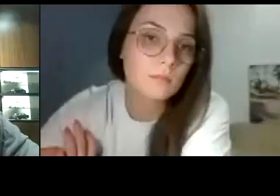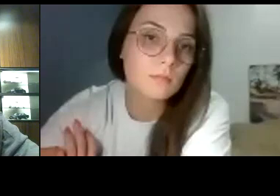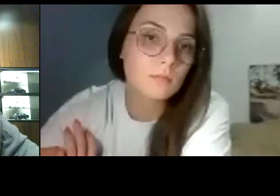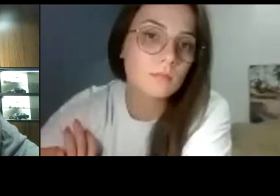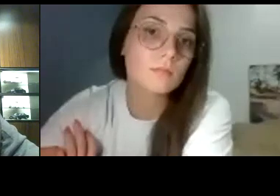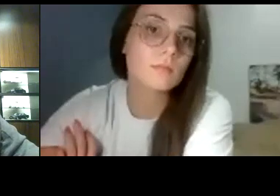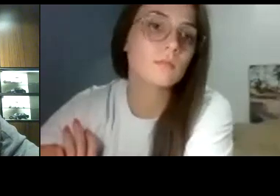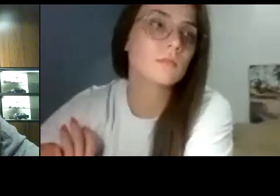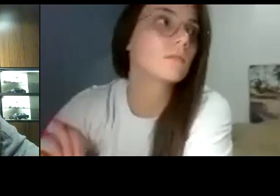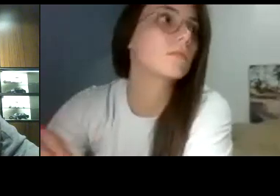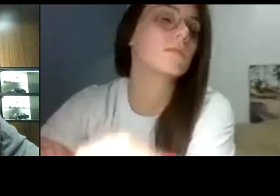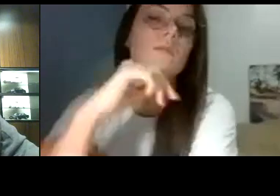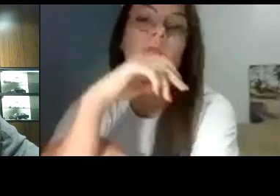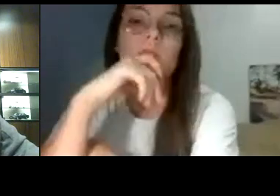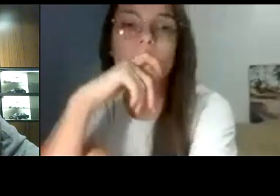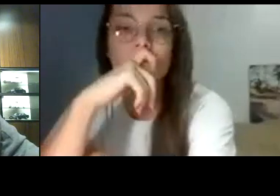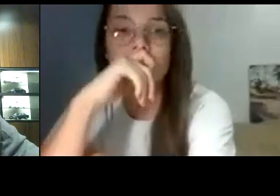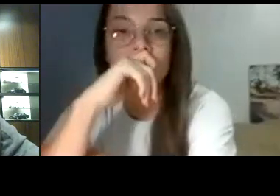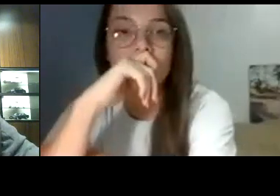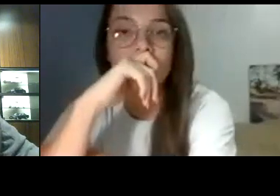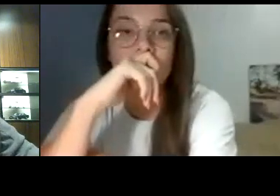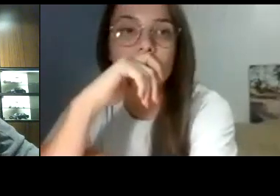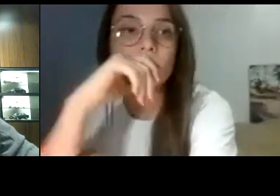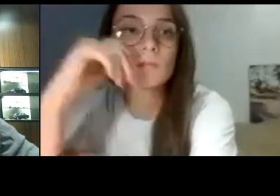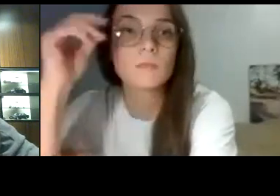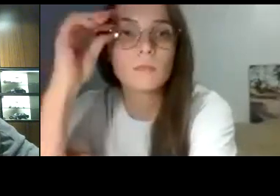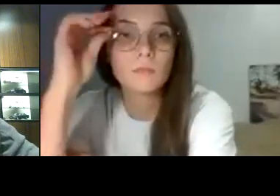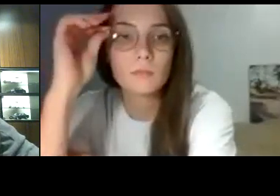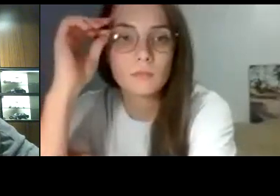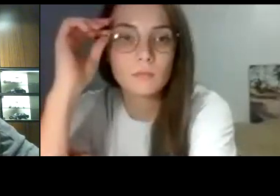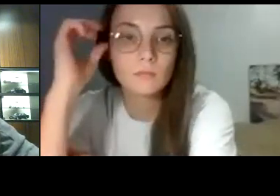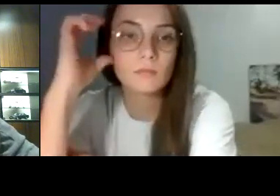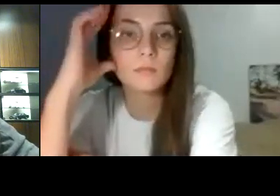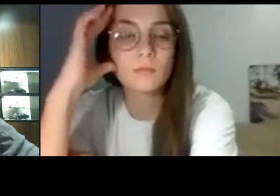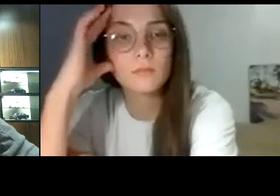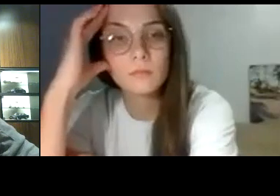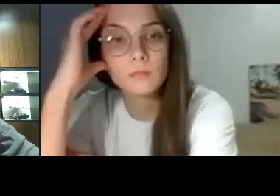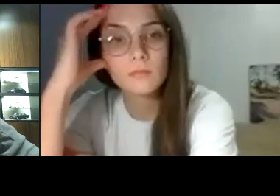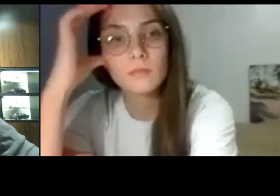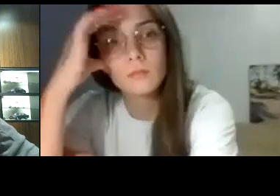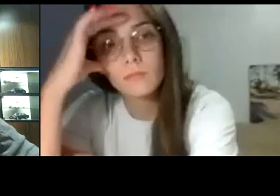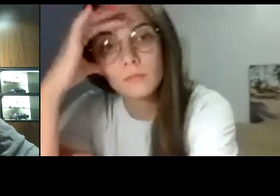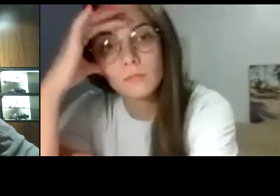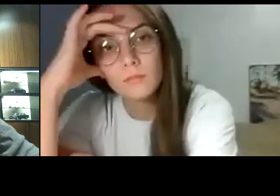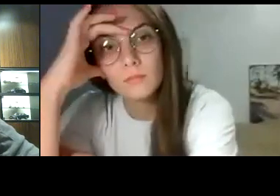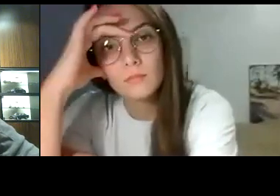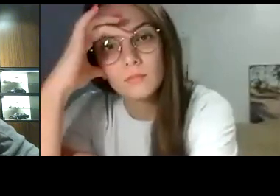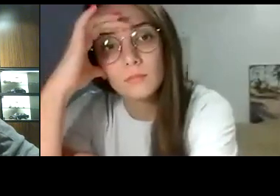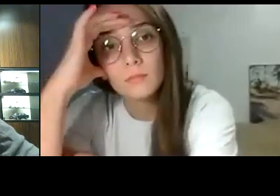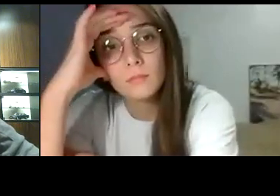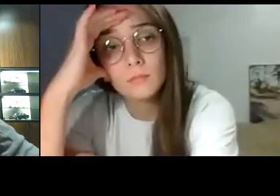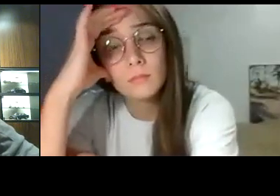Certo, gente? Eu vou cancelar aqui. Eu finalizo. Leva um tempo para